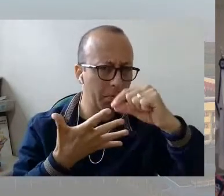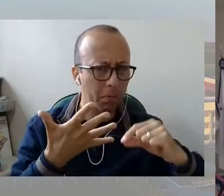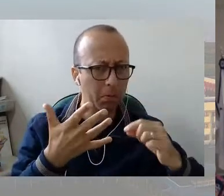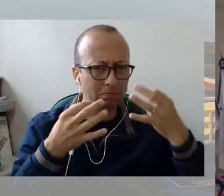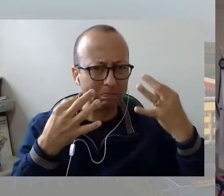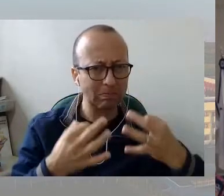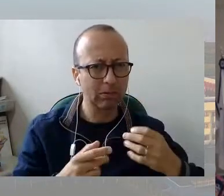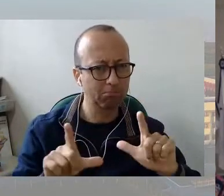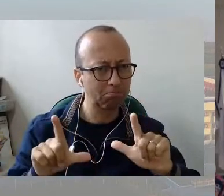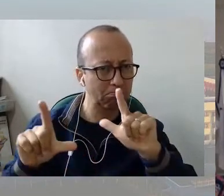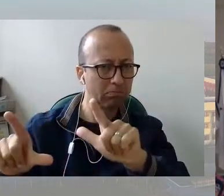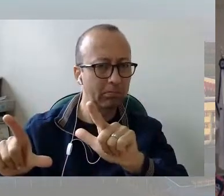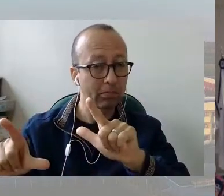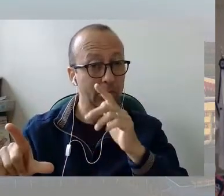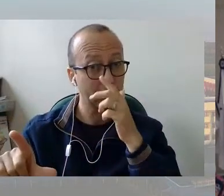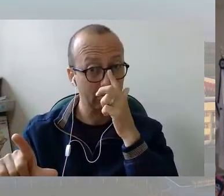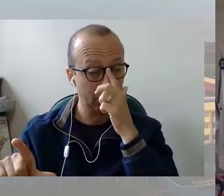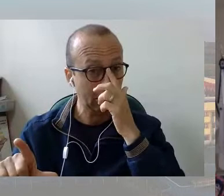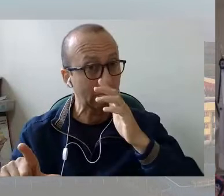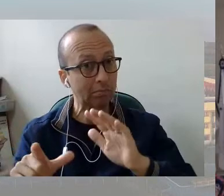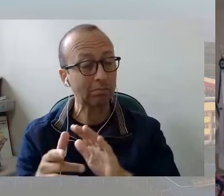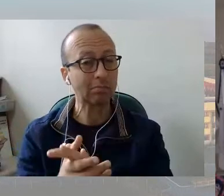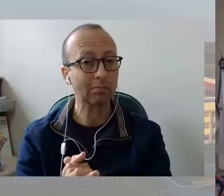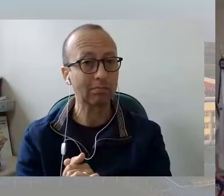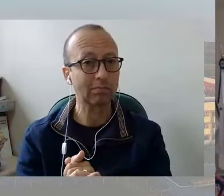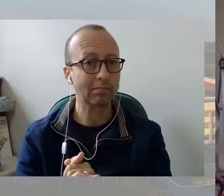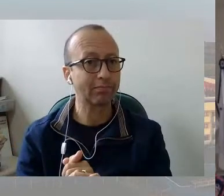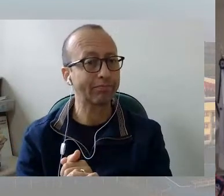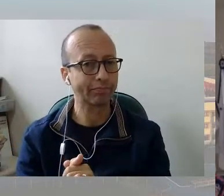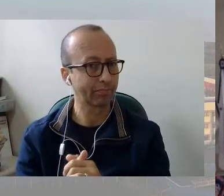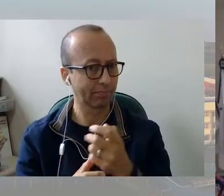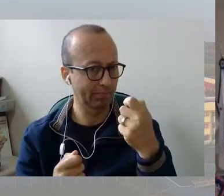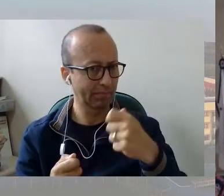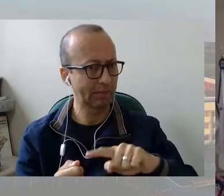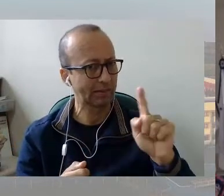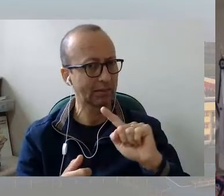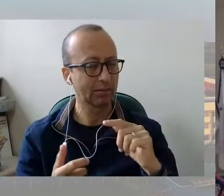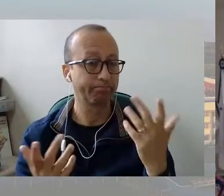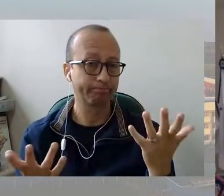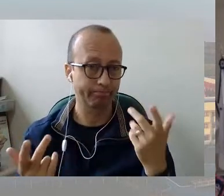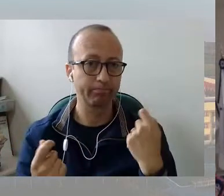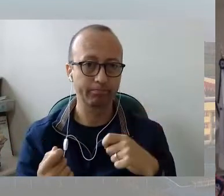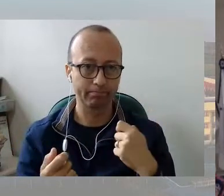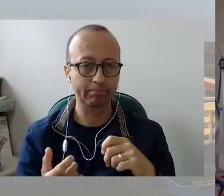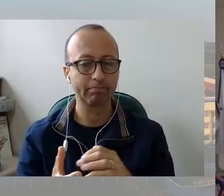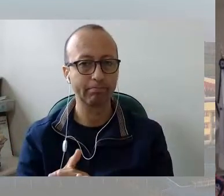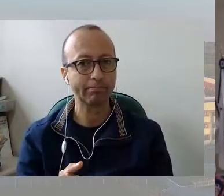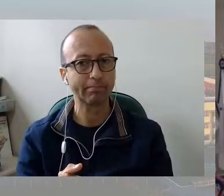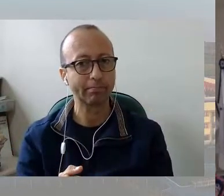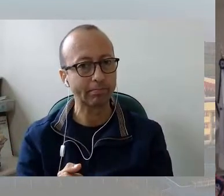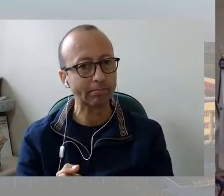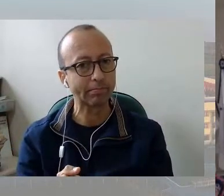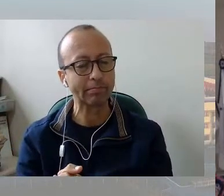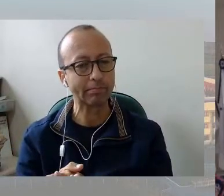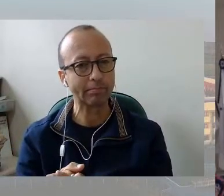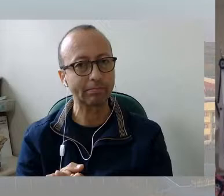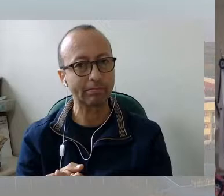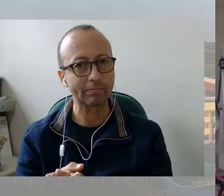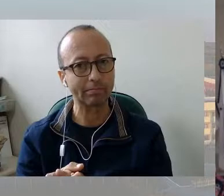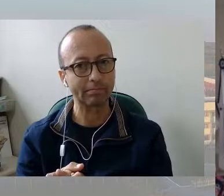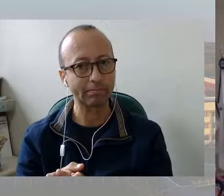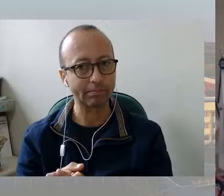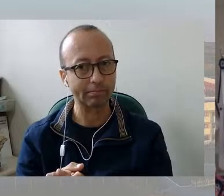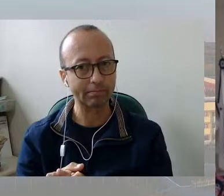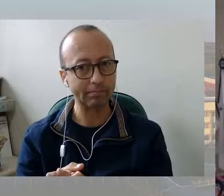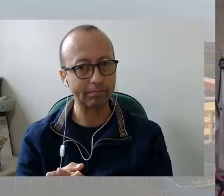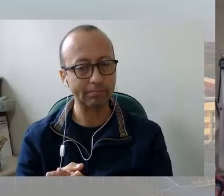feito devido ao ato, sim, desrespeitoso? Bem, isso só saberemos quando outro expoente histórico for